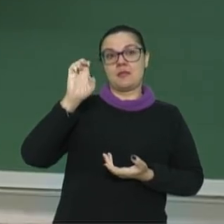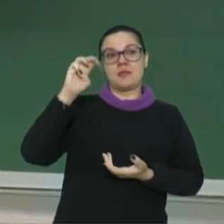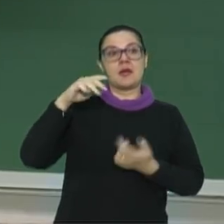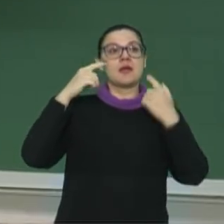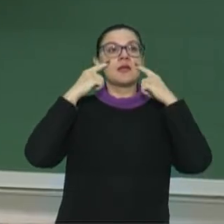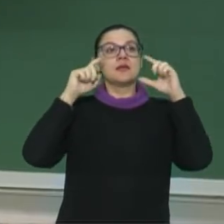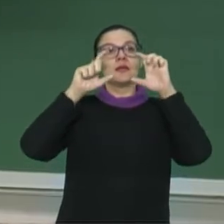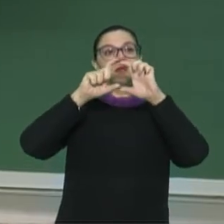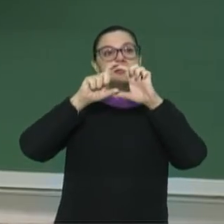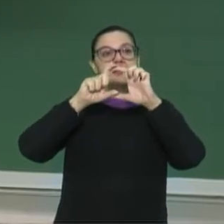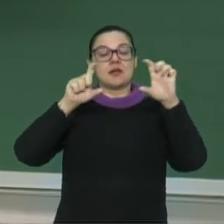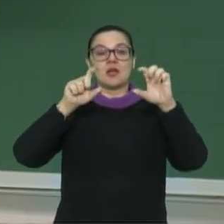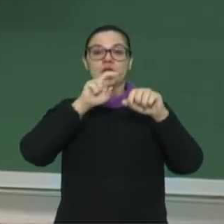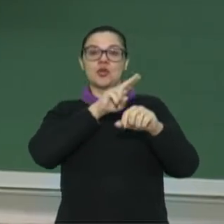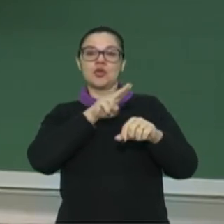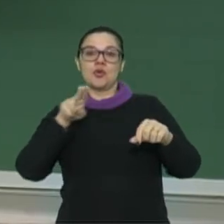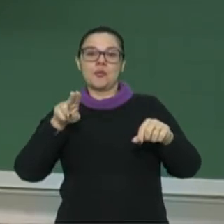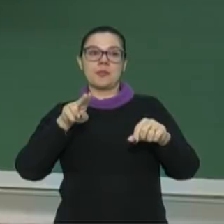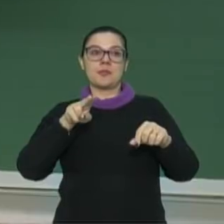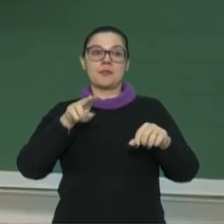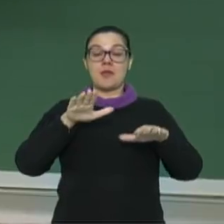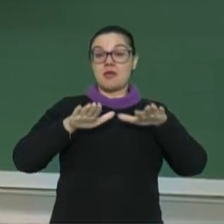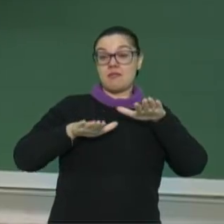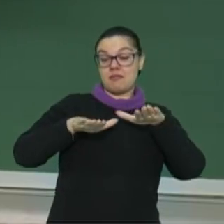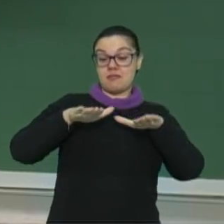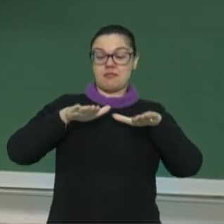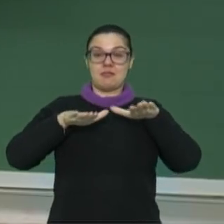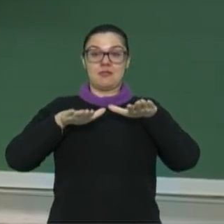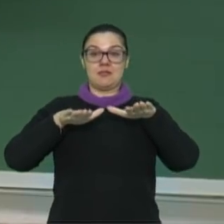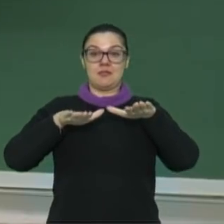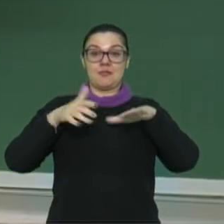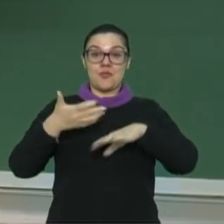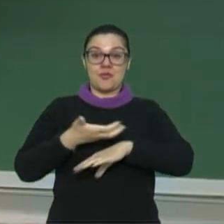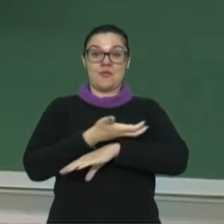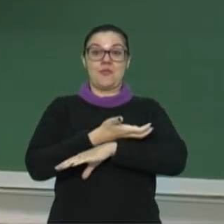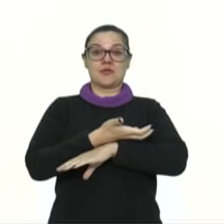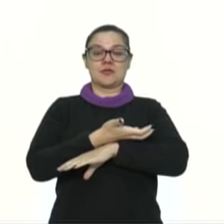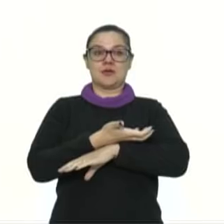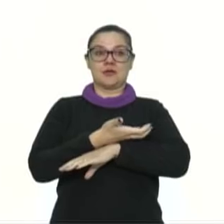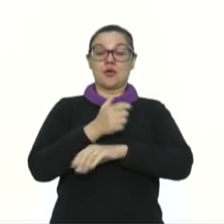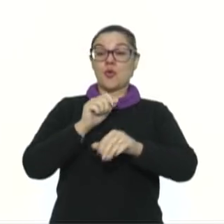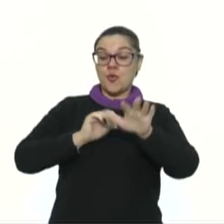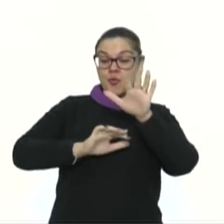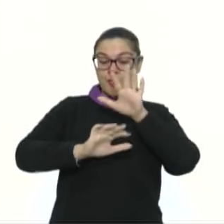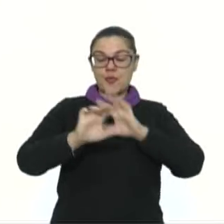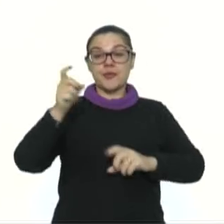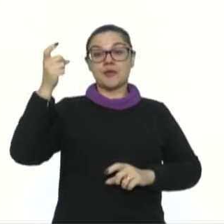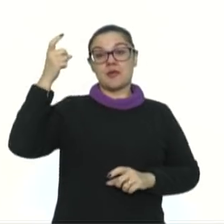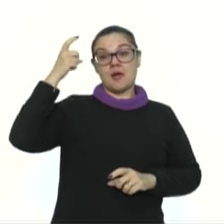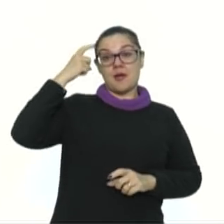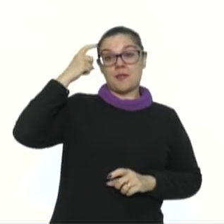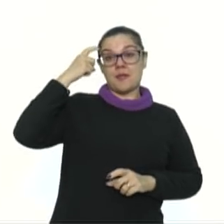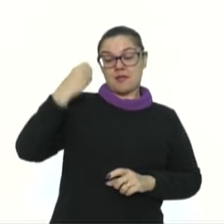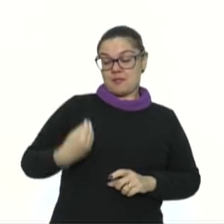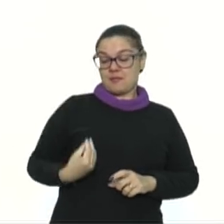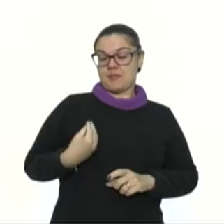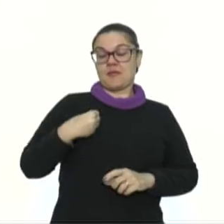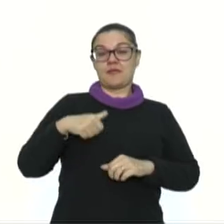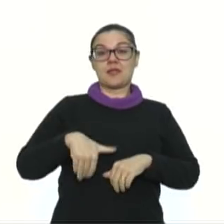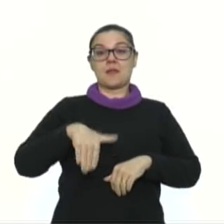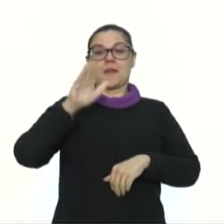tem aí uma reportagem que traz a ideia de equilíbrio e aí diz lá, cuidar da mente para uma vida mais